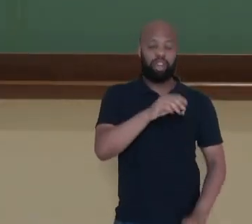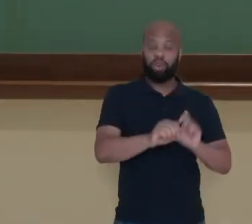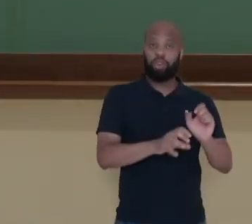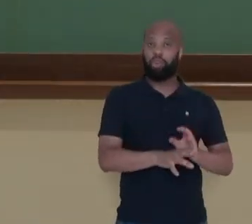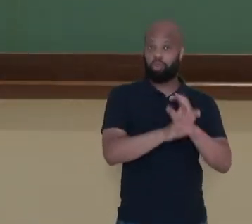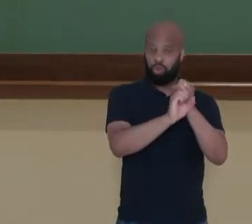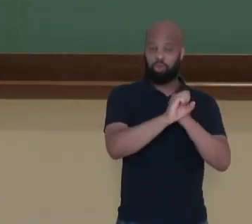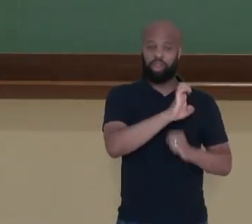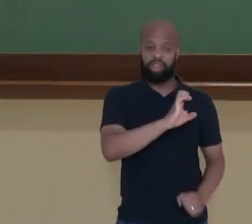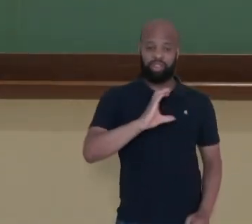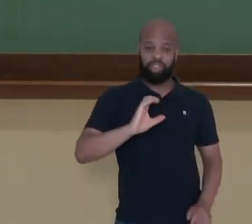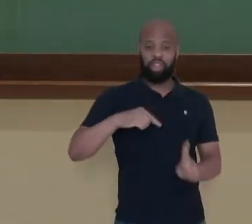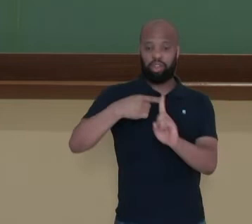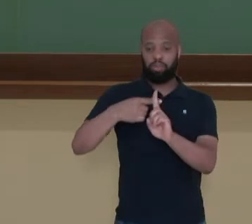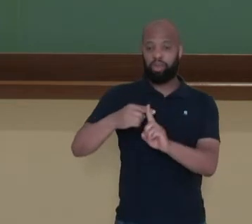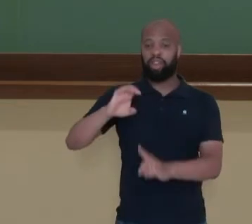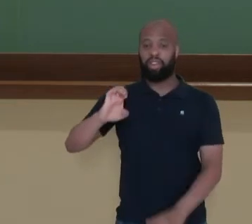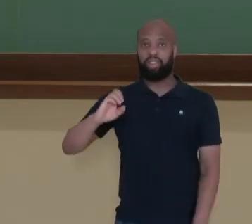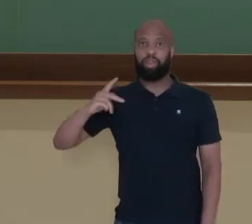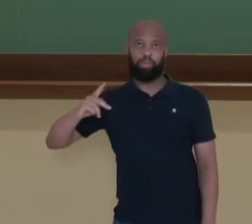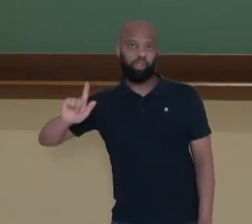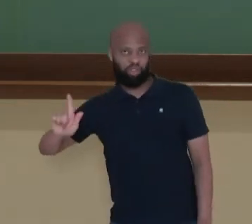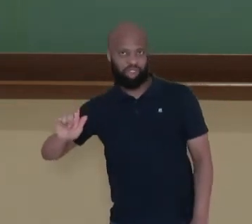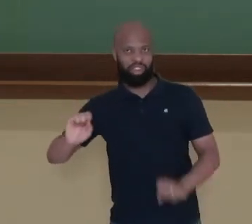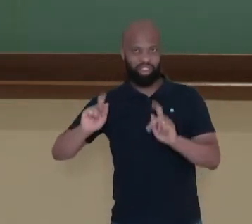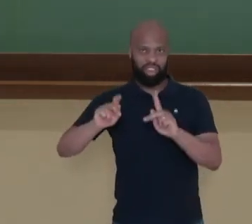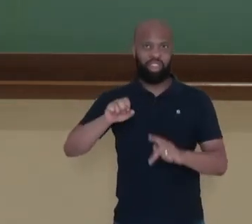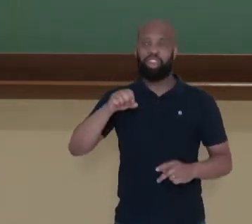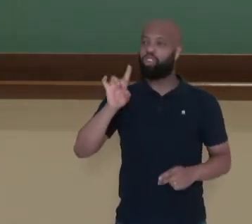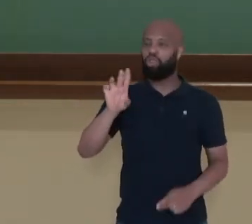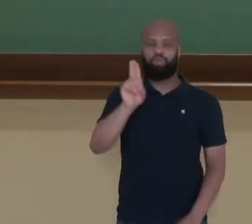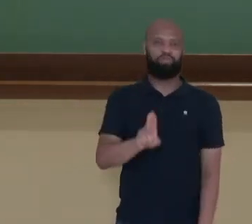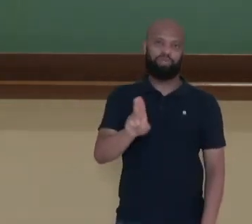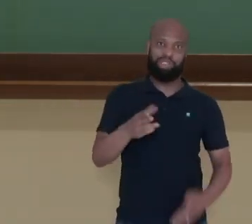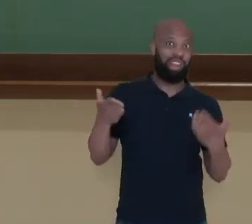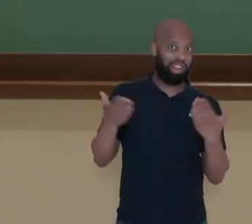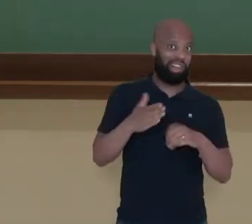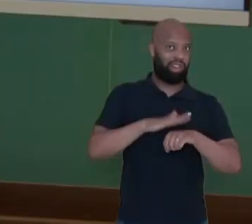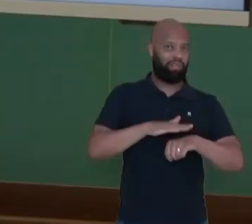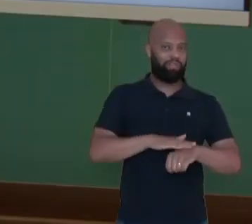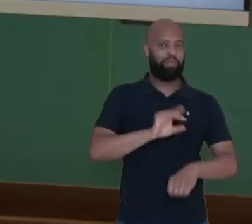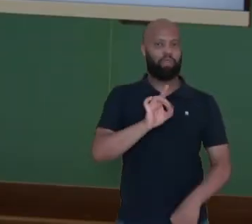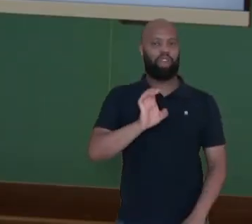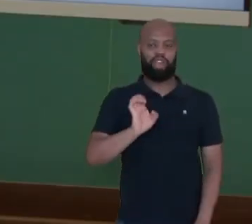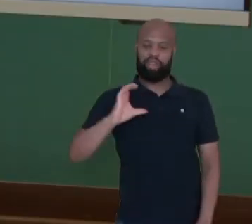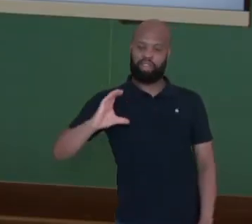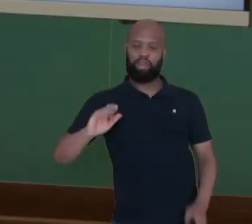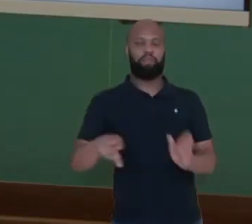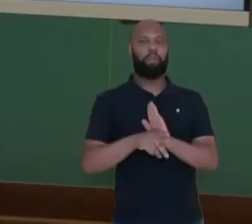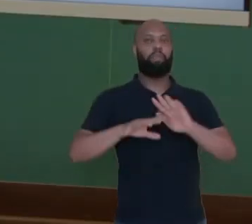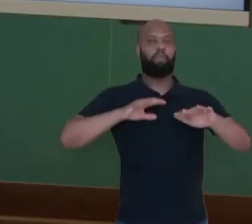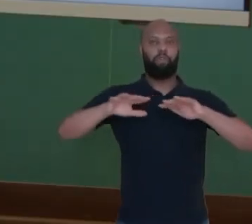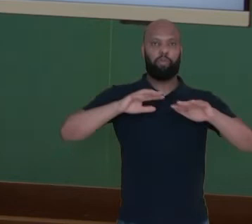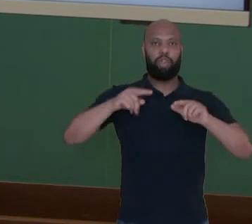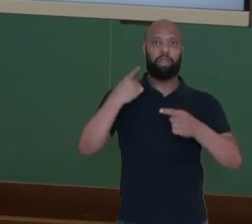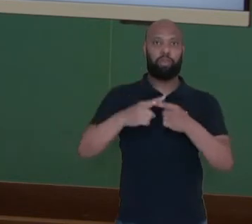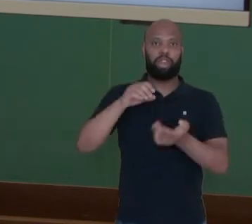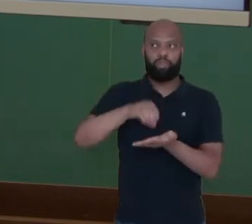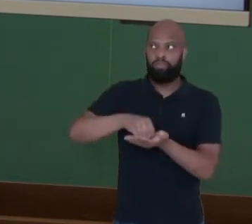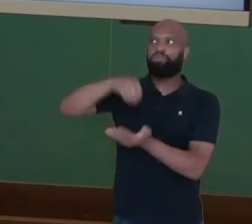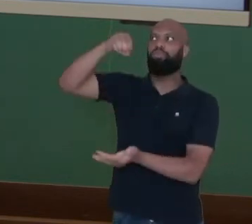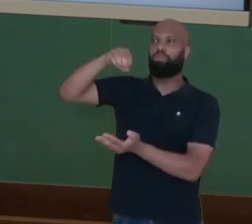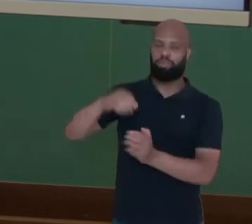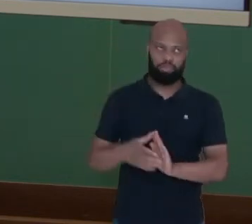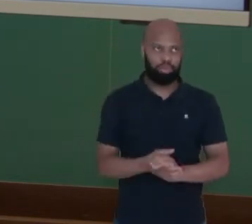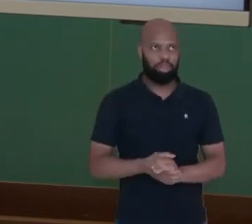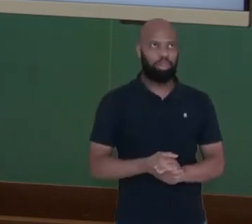a potencial. Então, se eu calcular a cinética, tá, ó, show de bolas. Então, aqui comigo. Então, nós vamos ter o seguinte, que